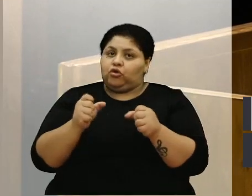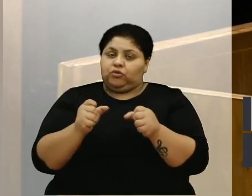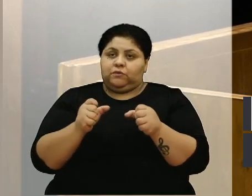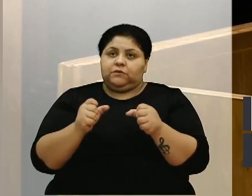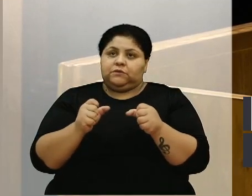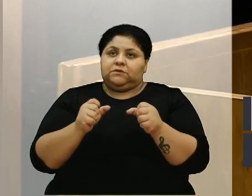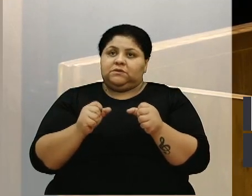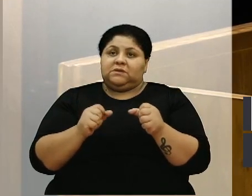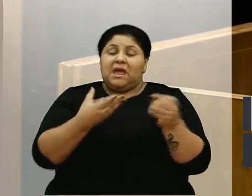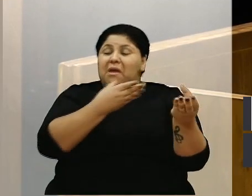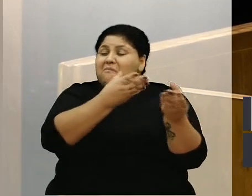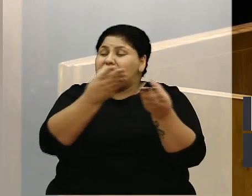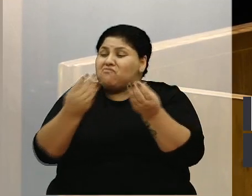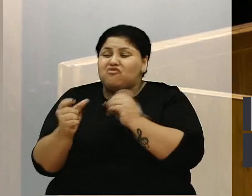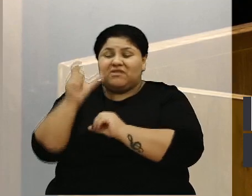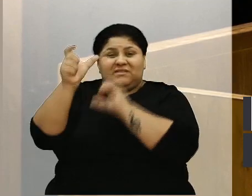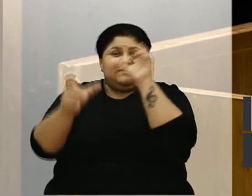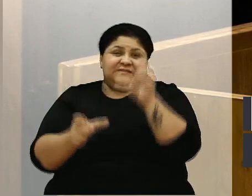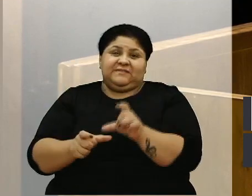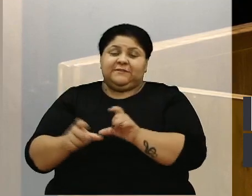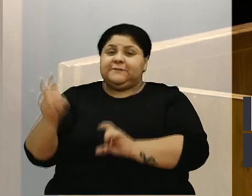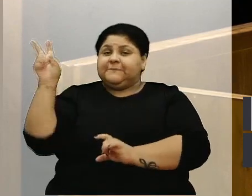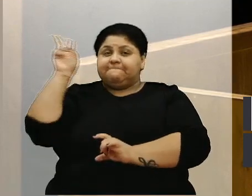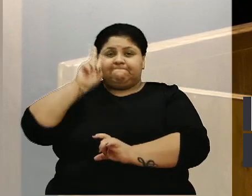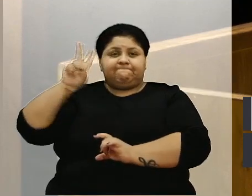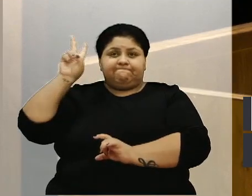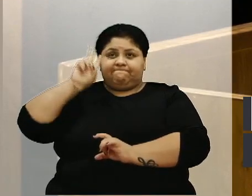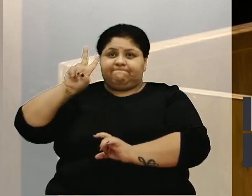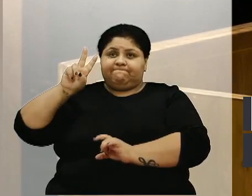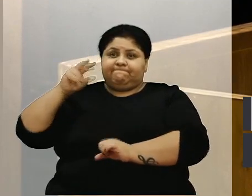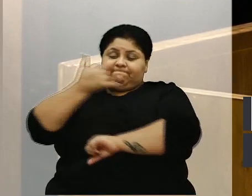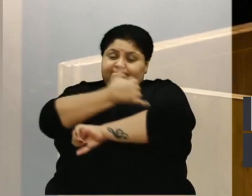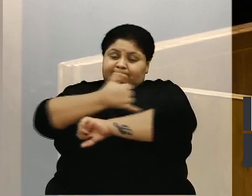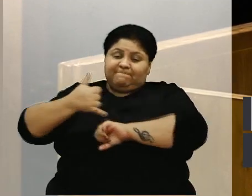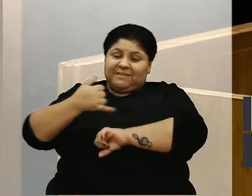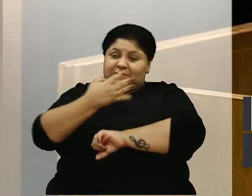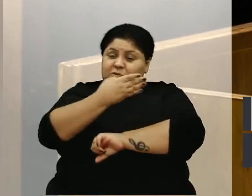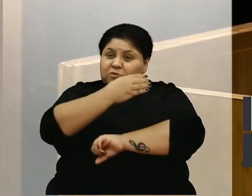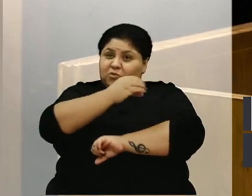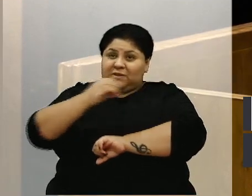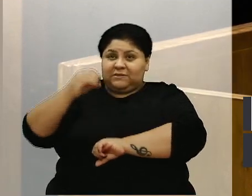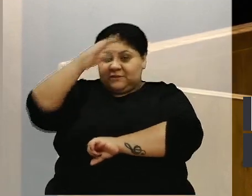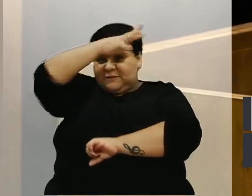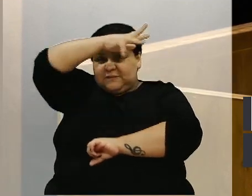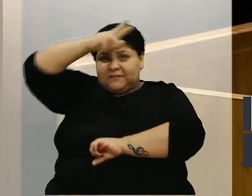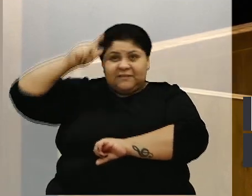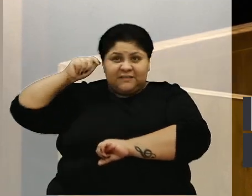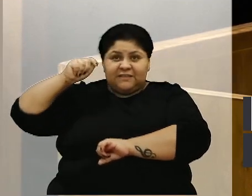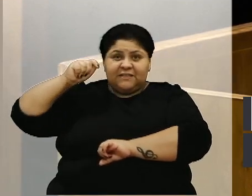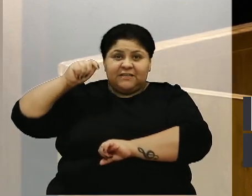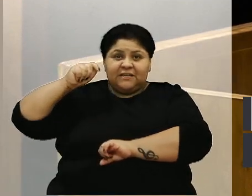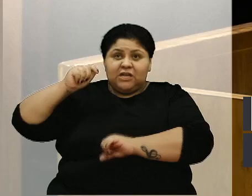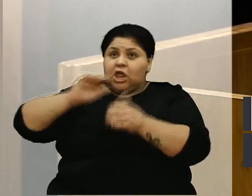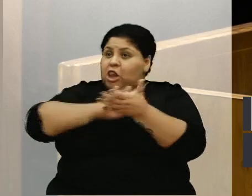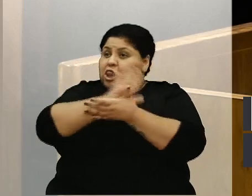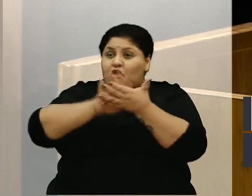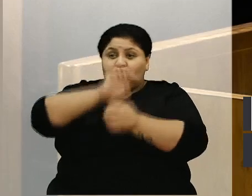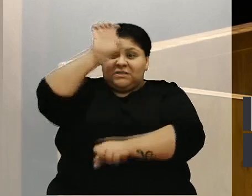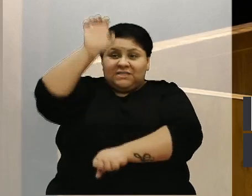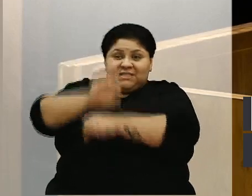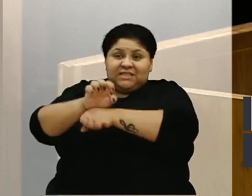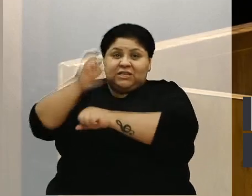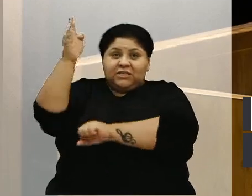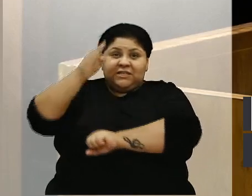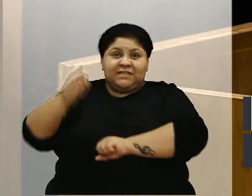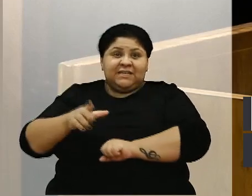É muita gente. Historicamente, passa dos 400 municípios. Em nenhum outro estado do país houve